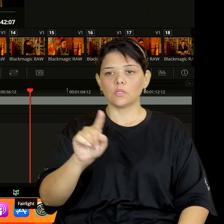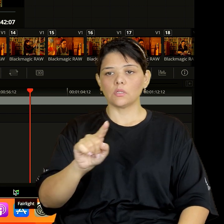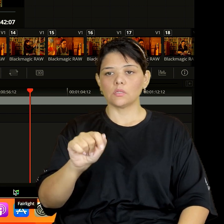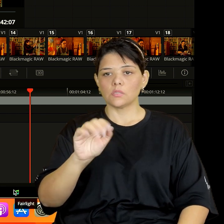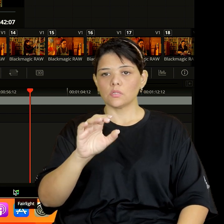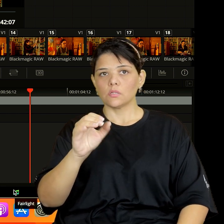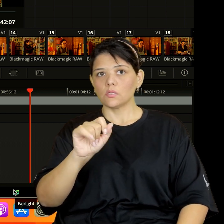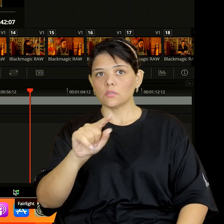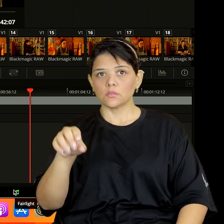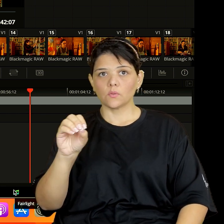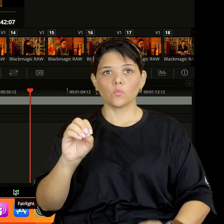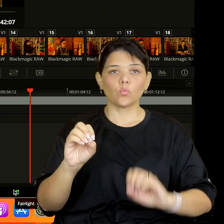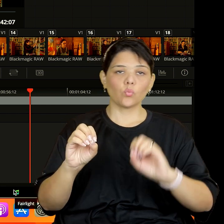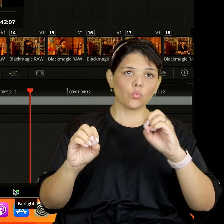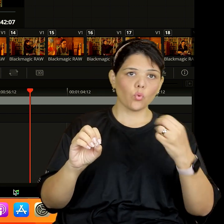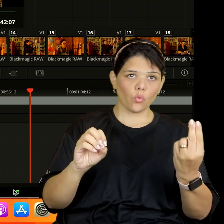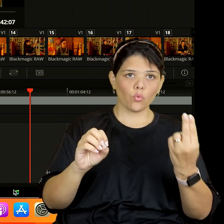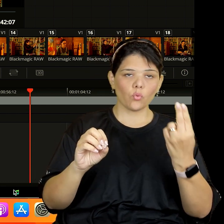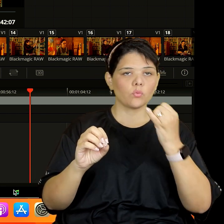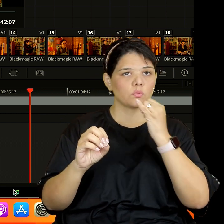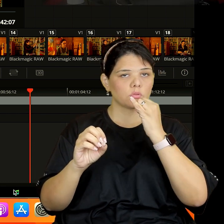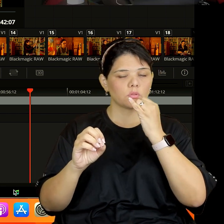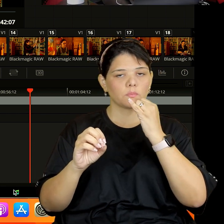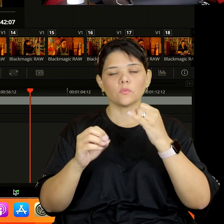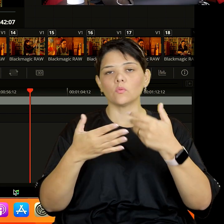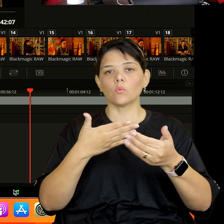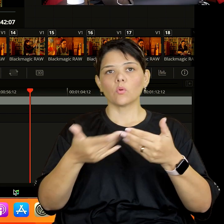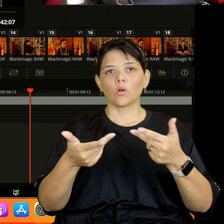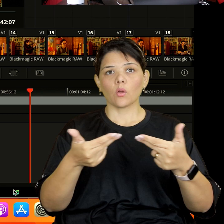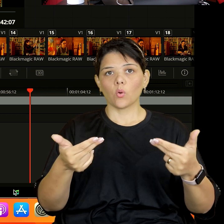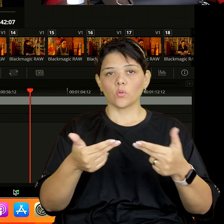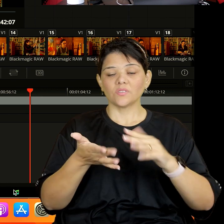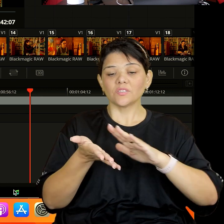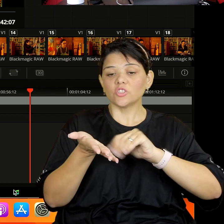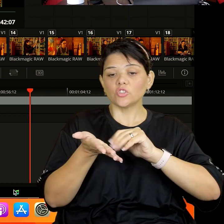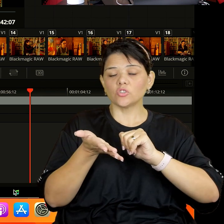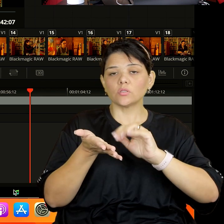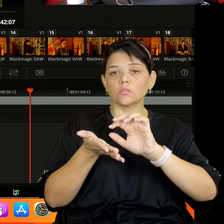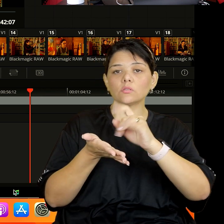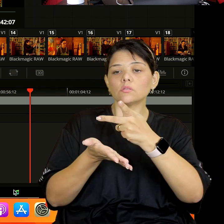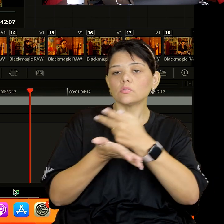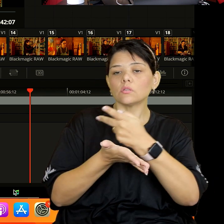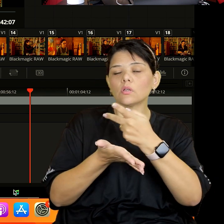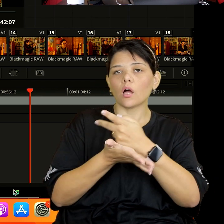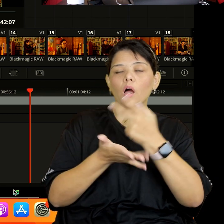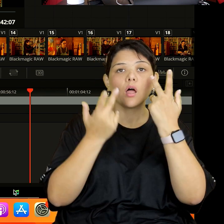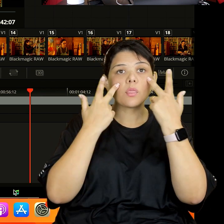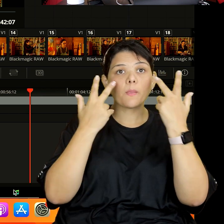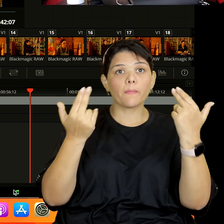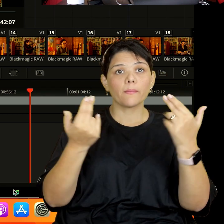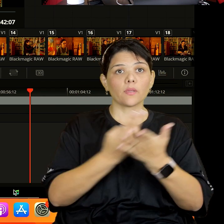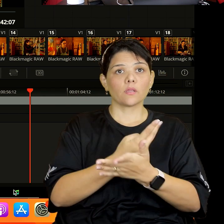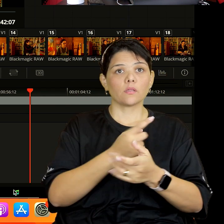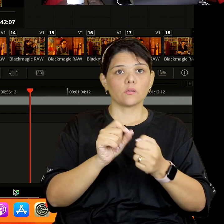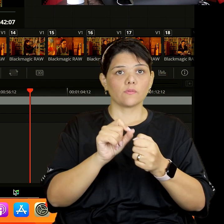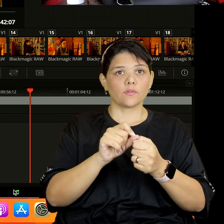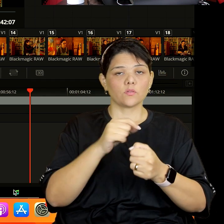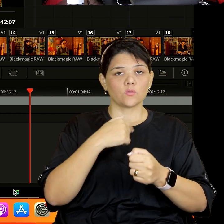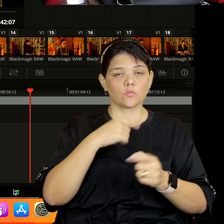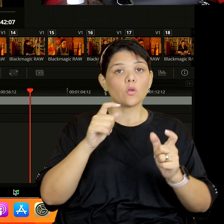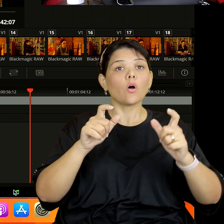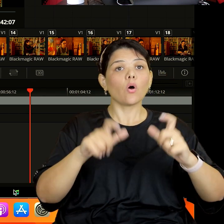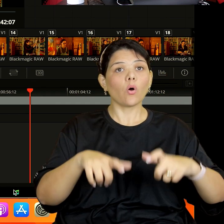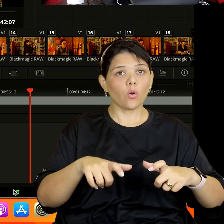Apareceu um tripé, apareceu alguém na janela e tudo mais. Isso, normalmente, eu gosto de usar o After Effects. Ele